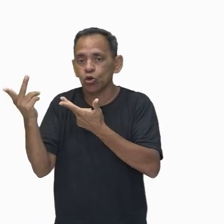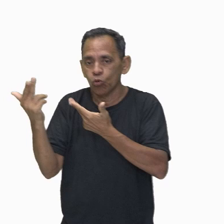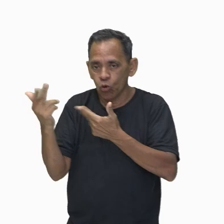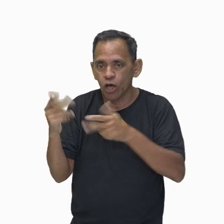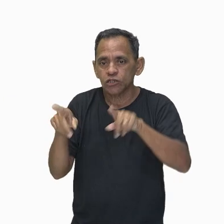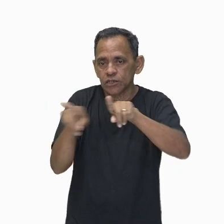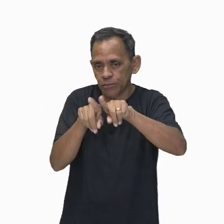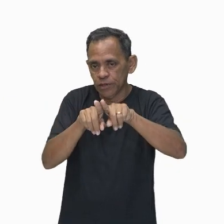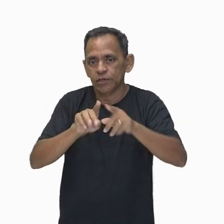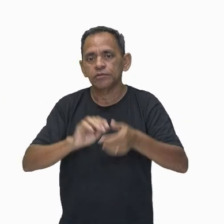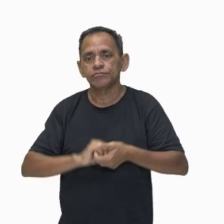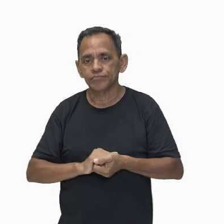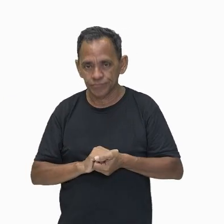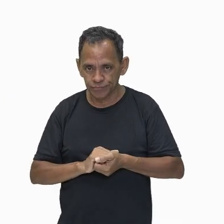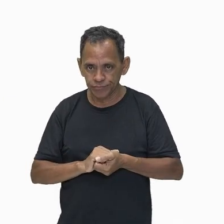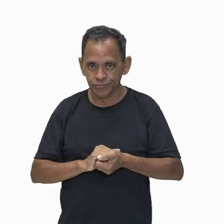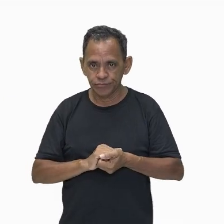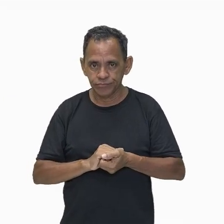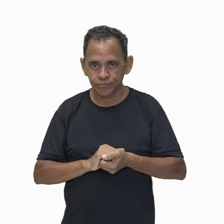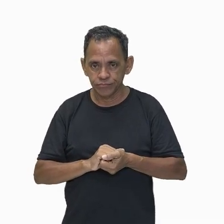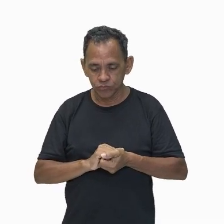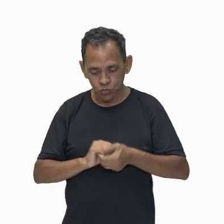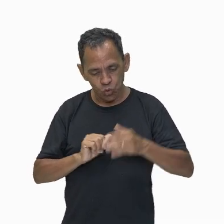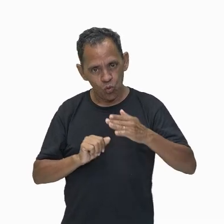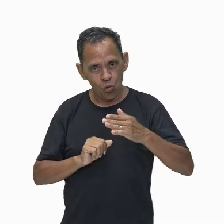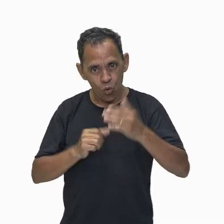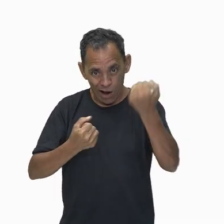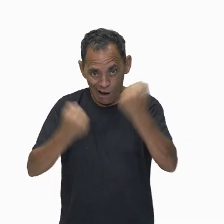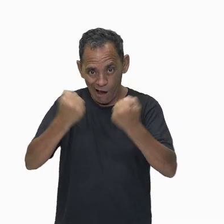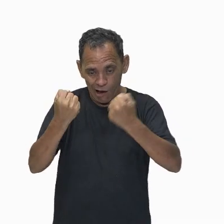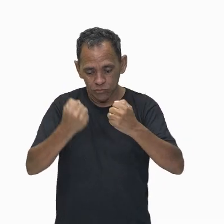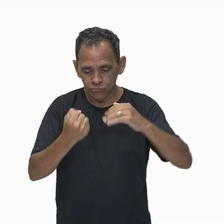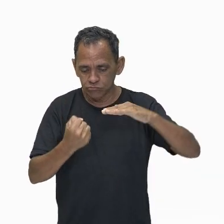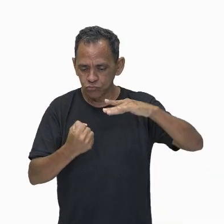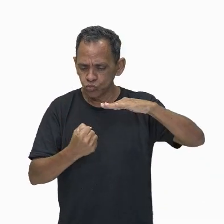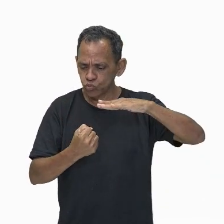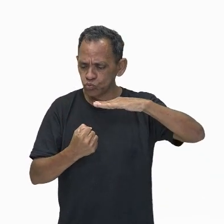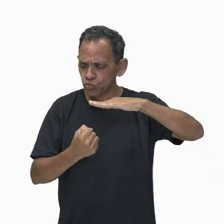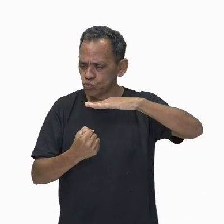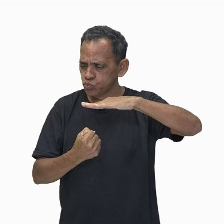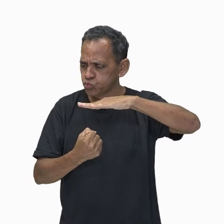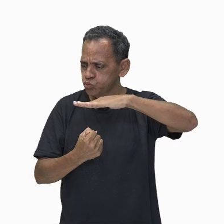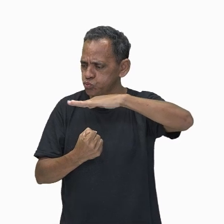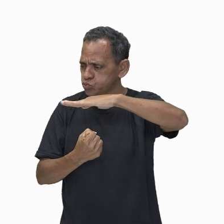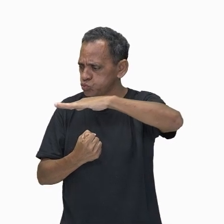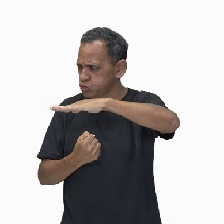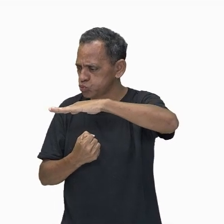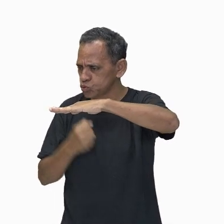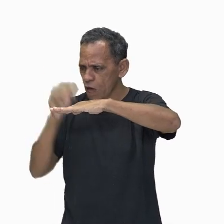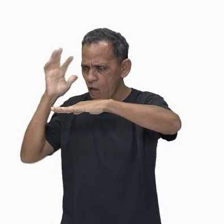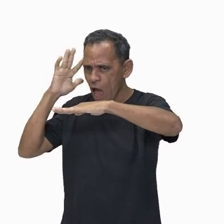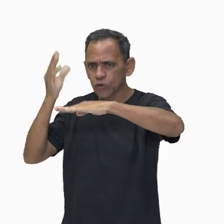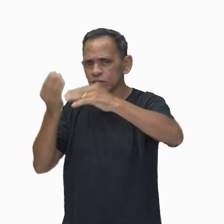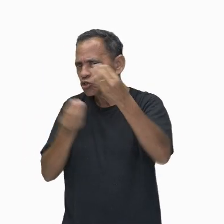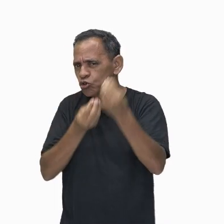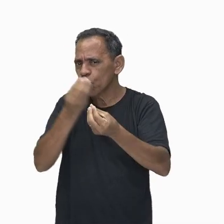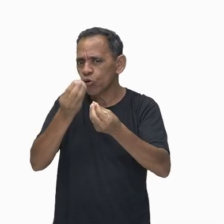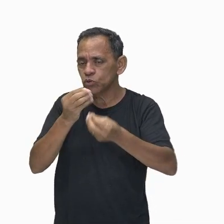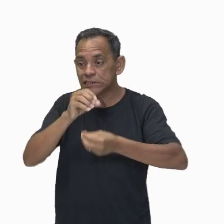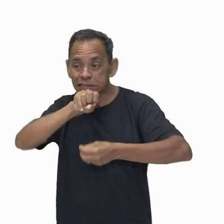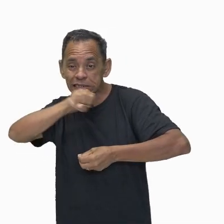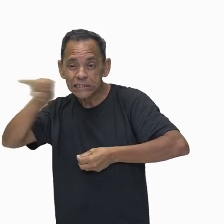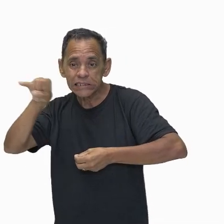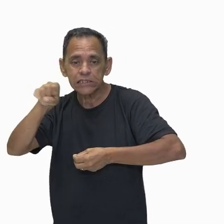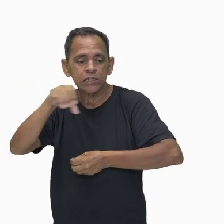percorre distâncias iguais em tempos iguais. Isso só acontece quando o movimento é uniforme, tá,